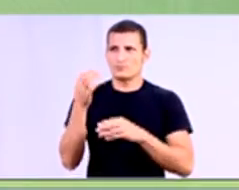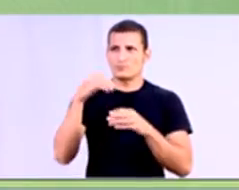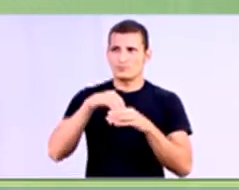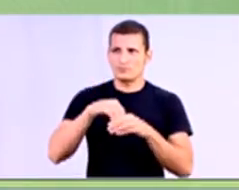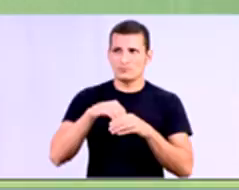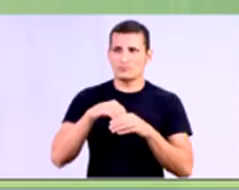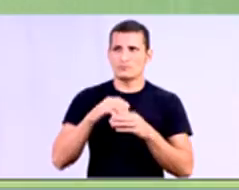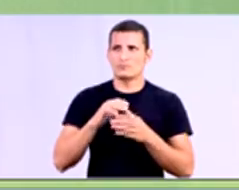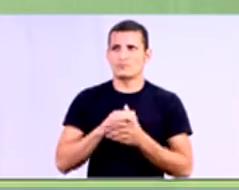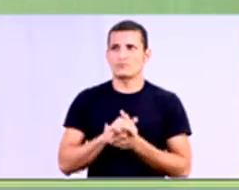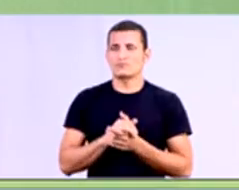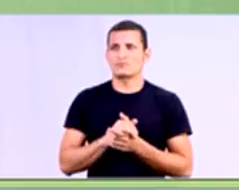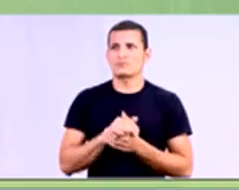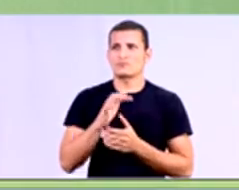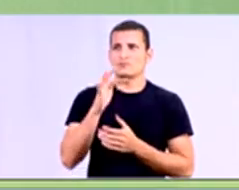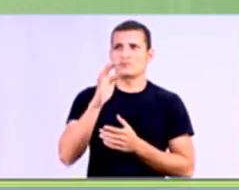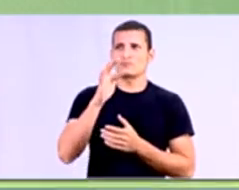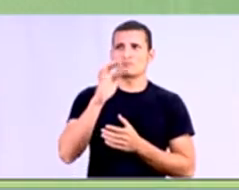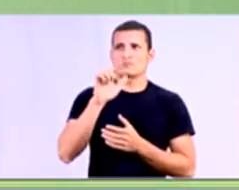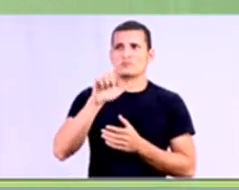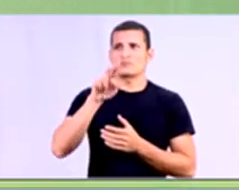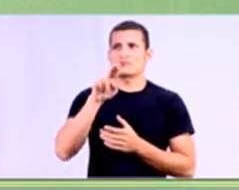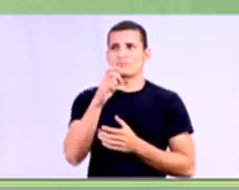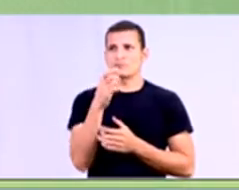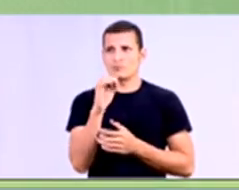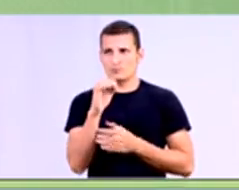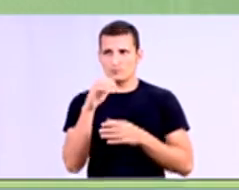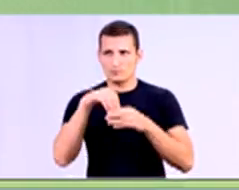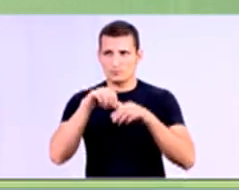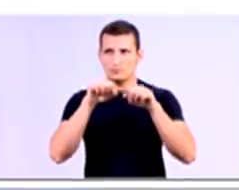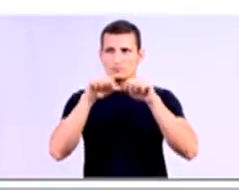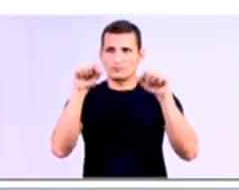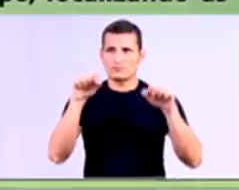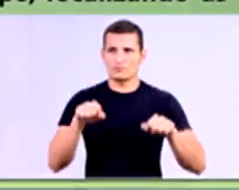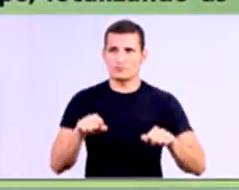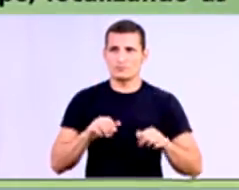dentro de um fluxo, dentro do meu sistema.